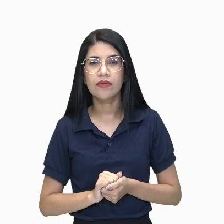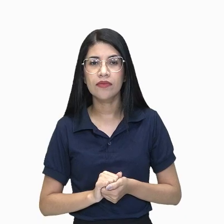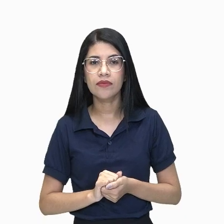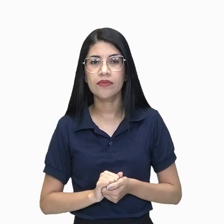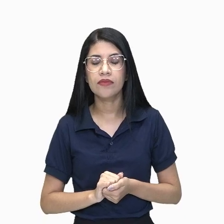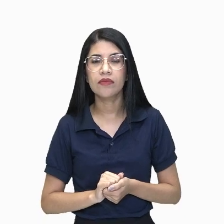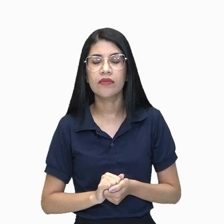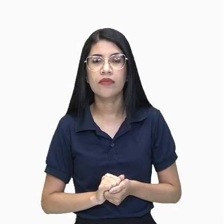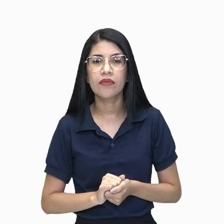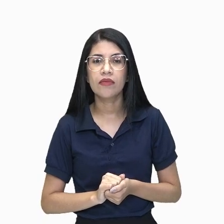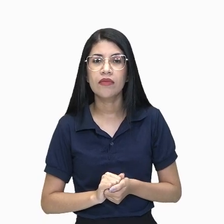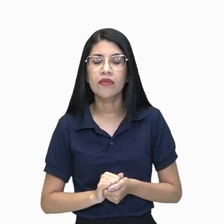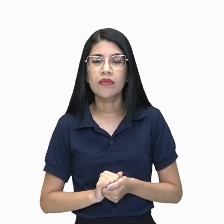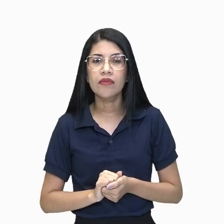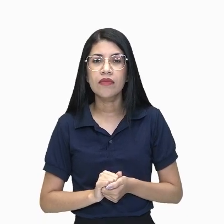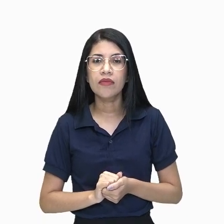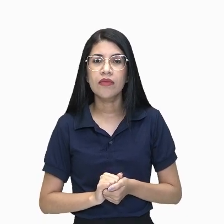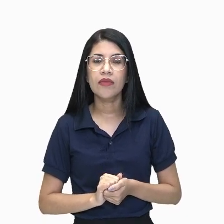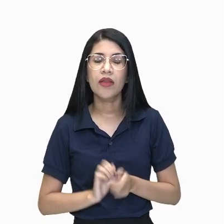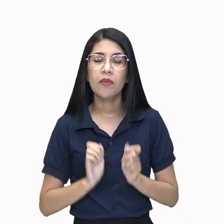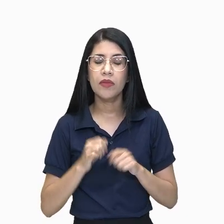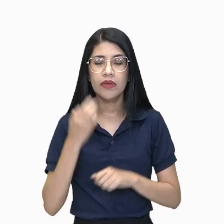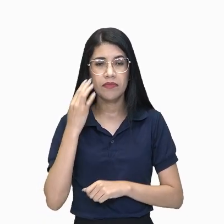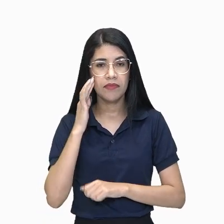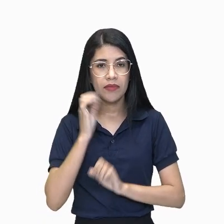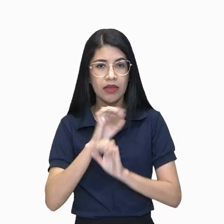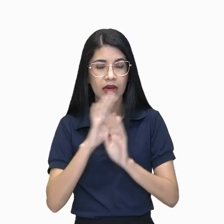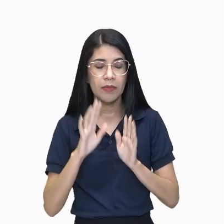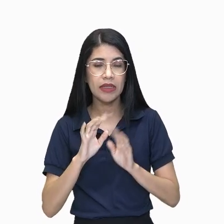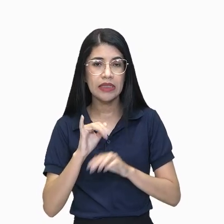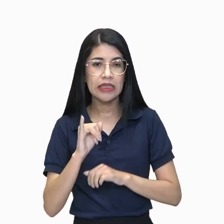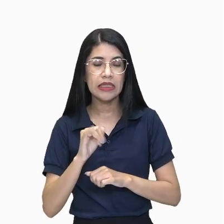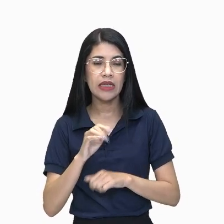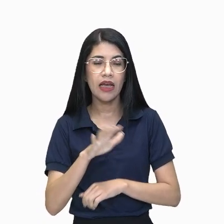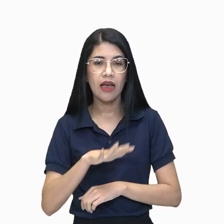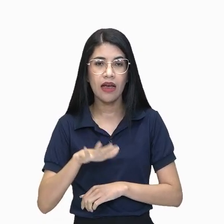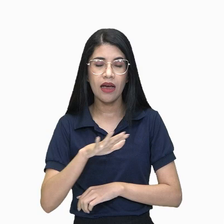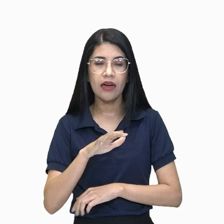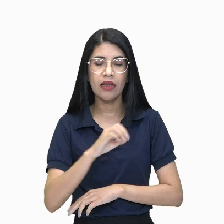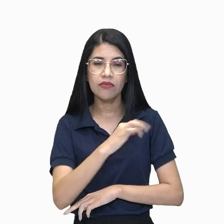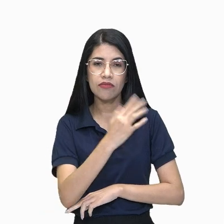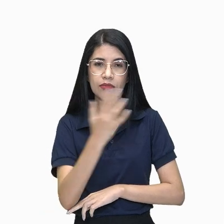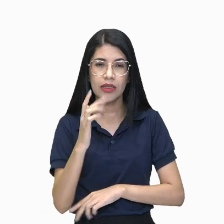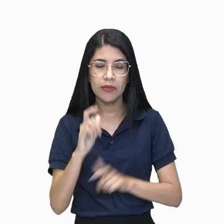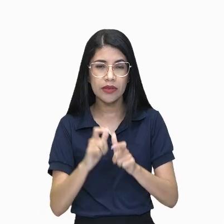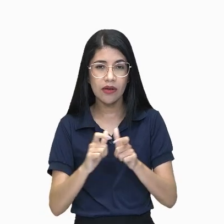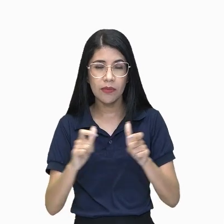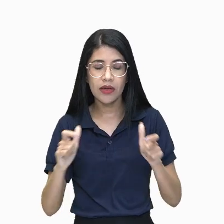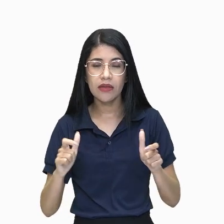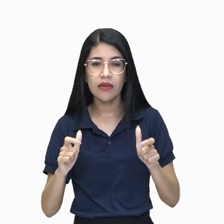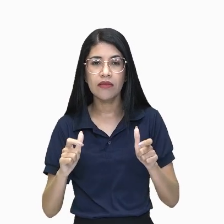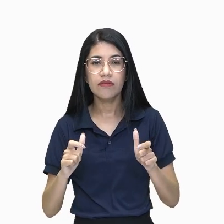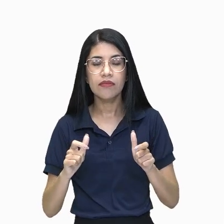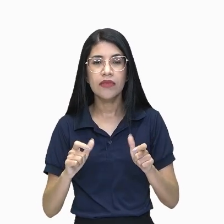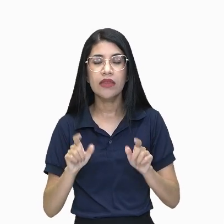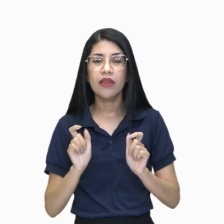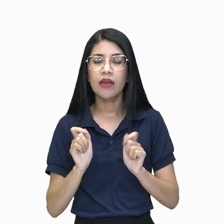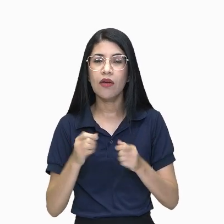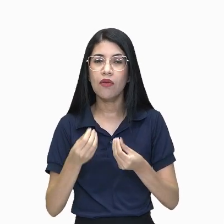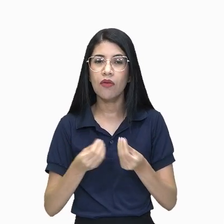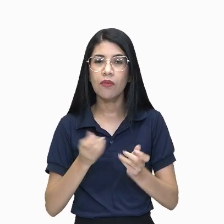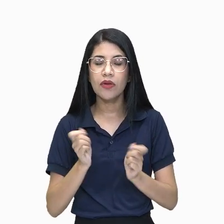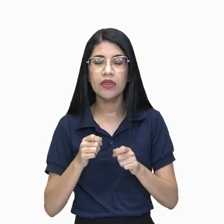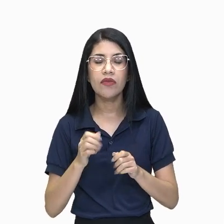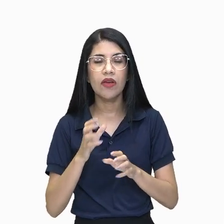melhor. Então, pessoal, para entendermos, né, se o desmatamento está aumentando ou diminuindo e com que intensidade podemos calcular a taxa de